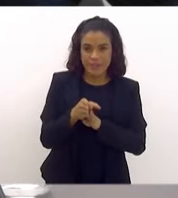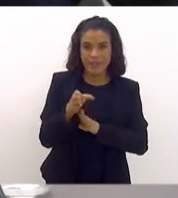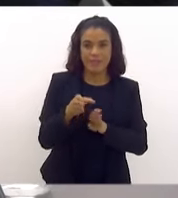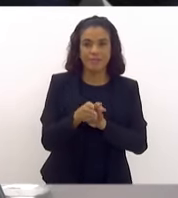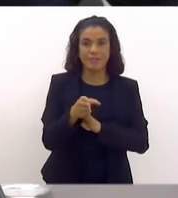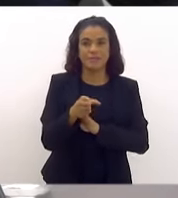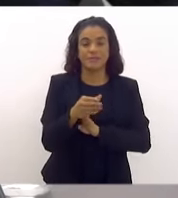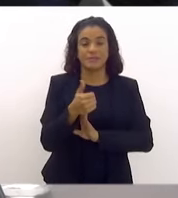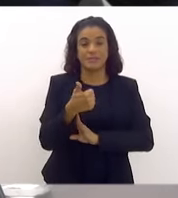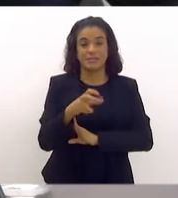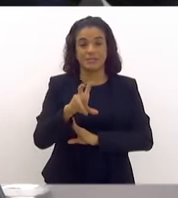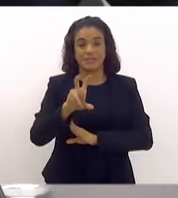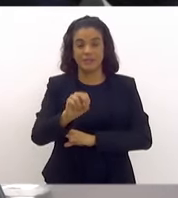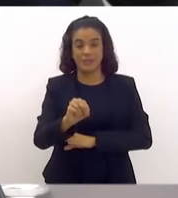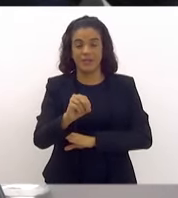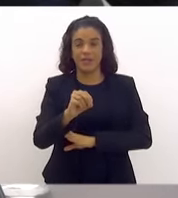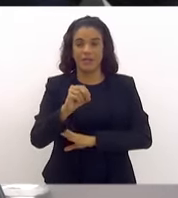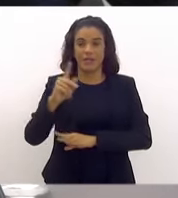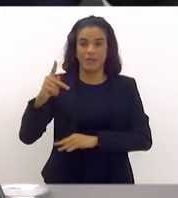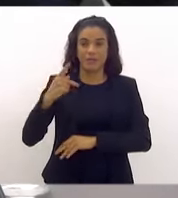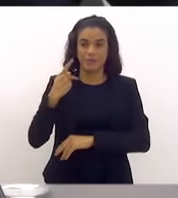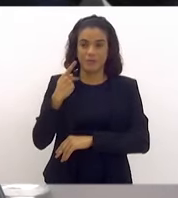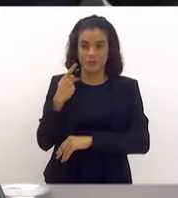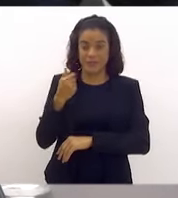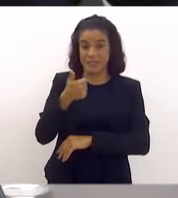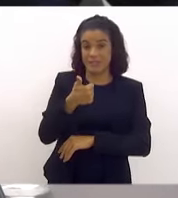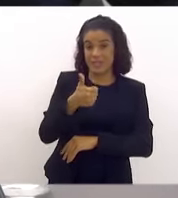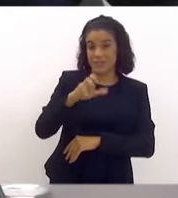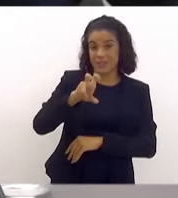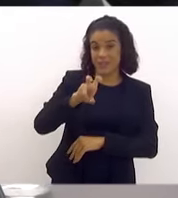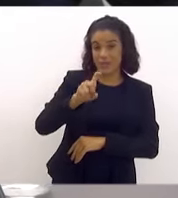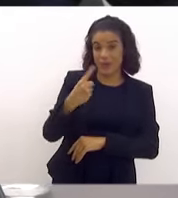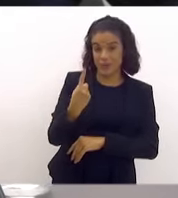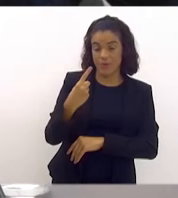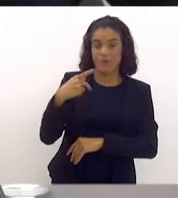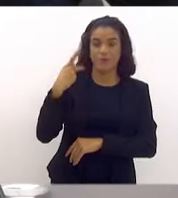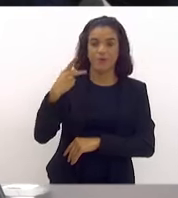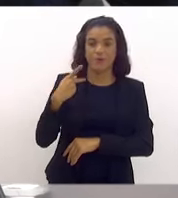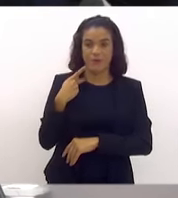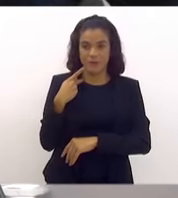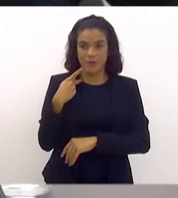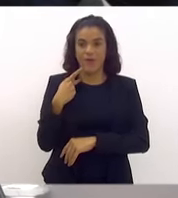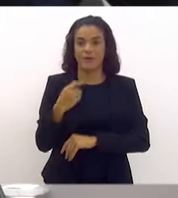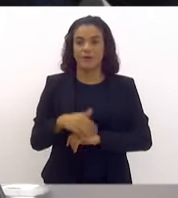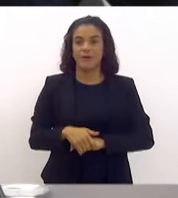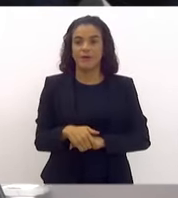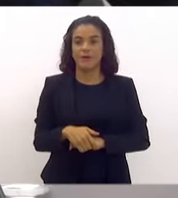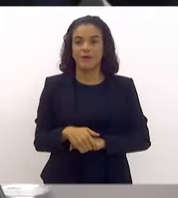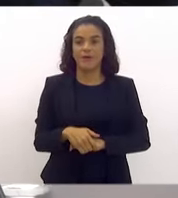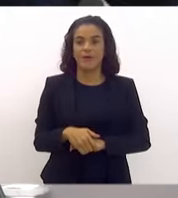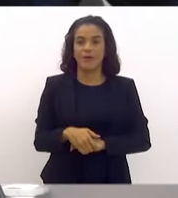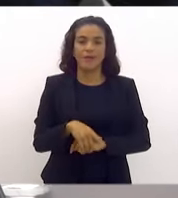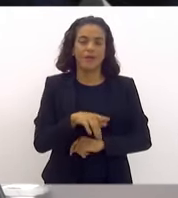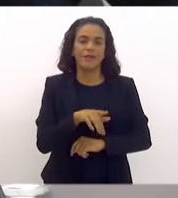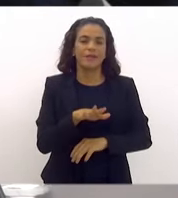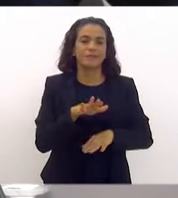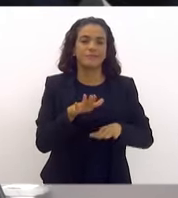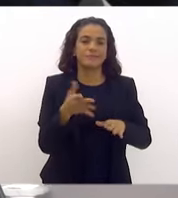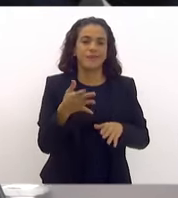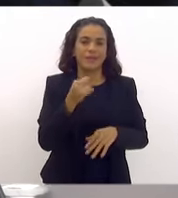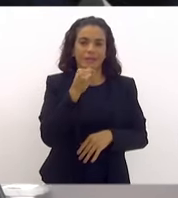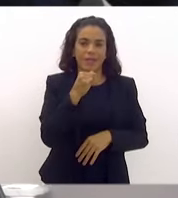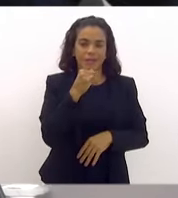os 50 promotores são 151 promotores de Justiça com atribuição investigação Penal eles não ficam não